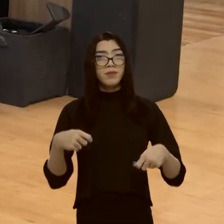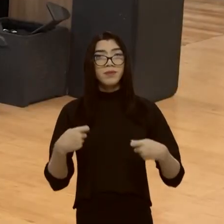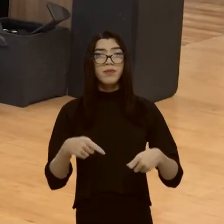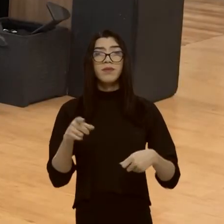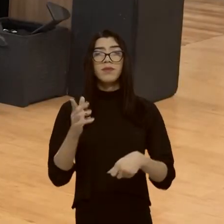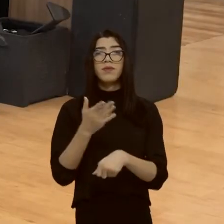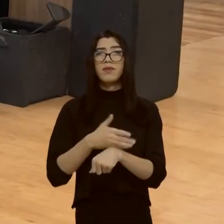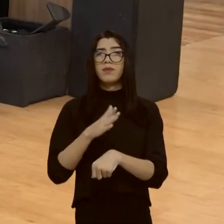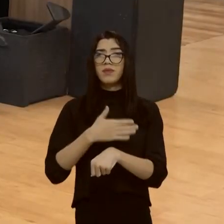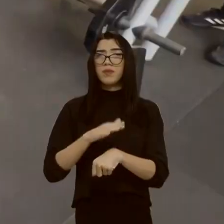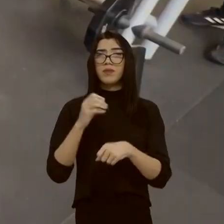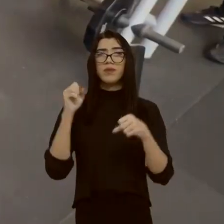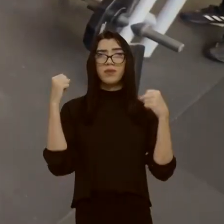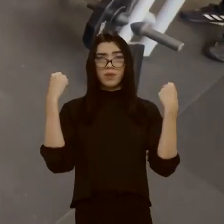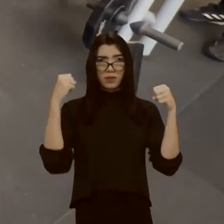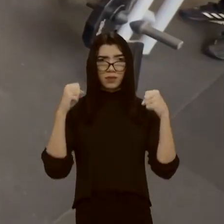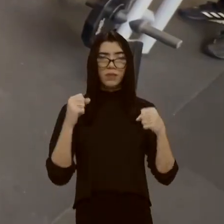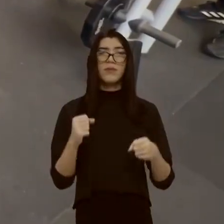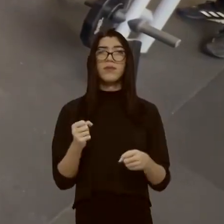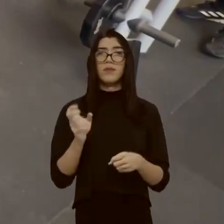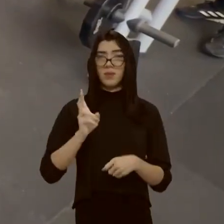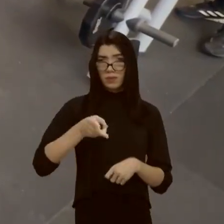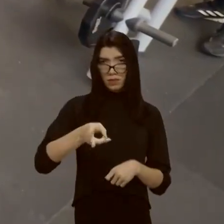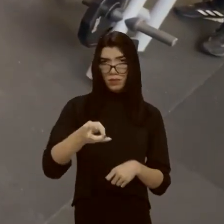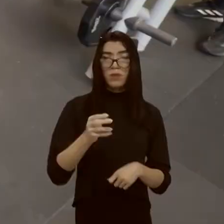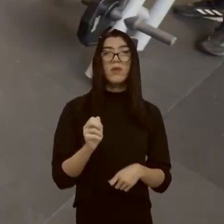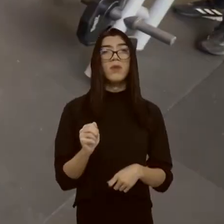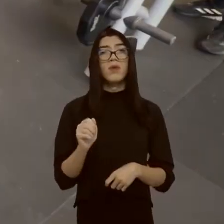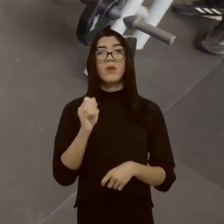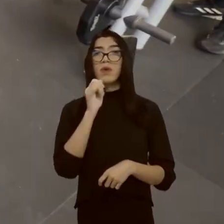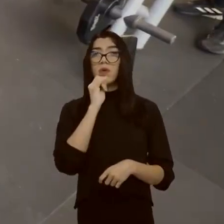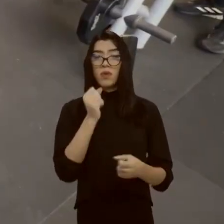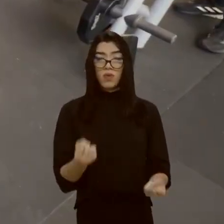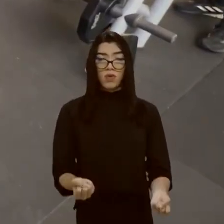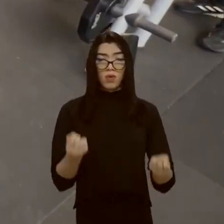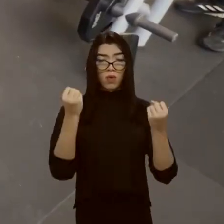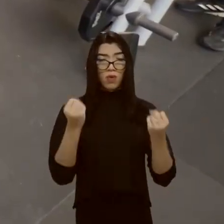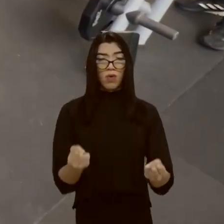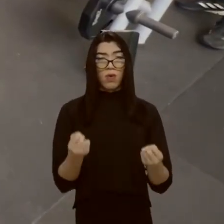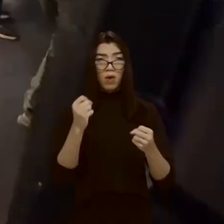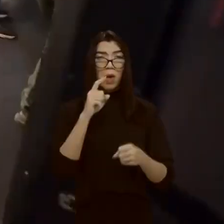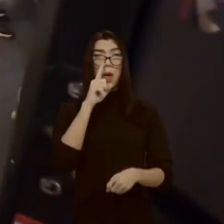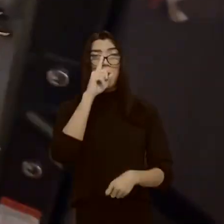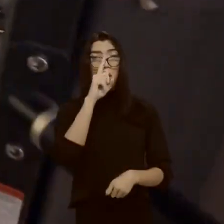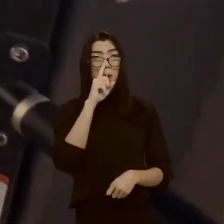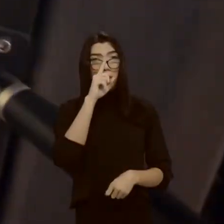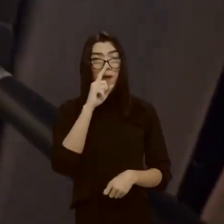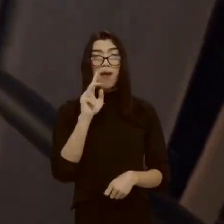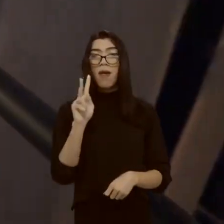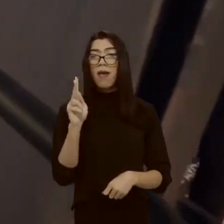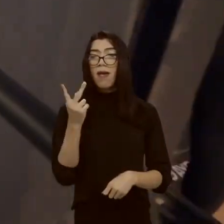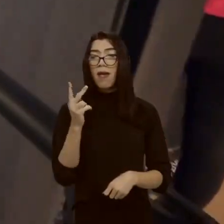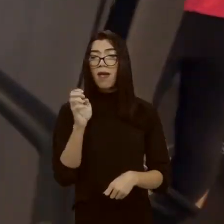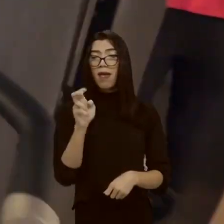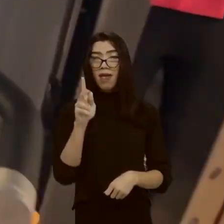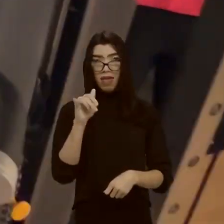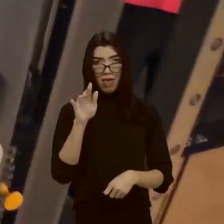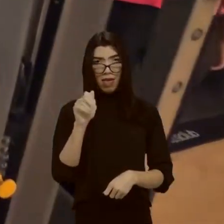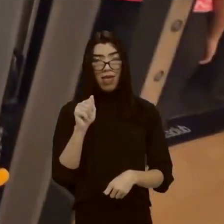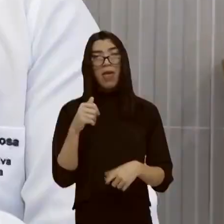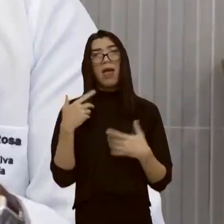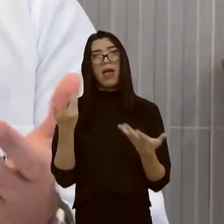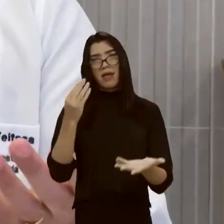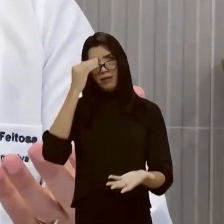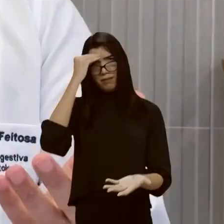de exercícios físicos. Afinal, não é porque o levantamento de peso pode provocar hérnias que ele tem que ser deixado